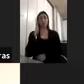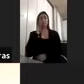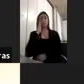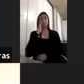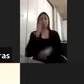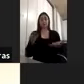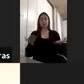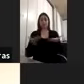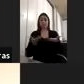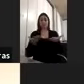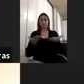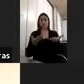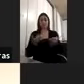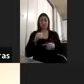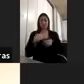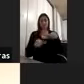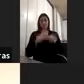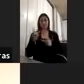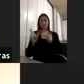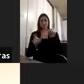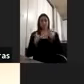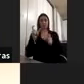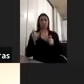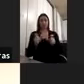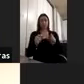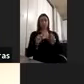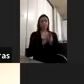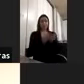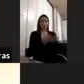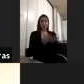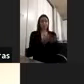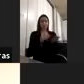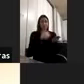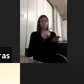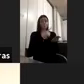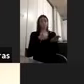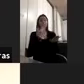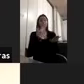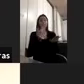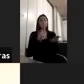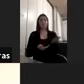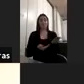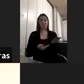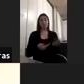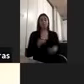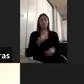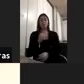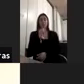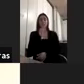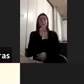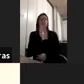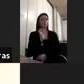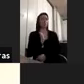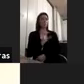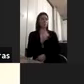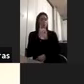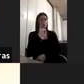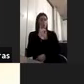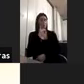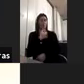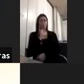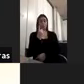de demitidos, tivemos inúmeros trabalhadores lesionados, inúmeros. Vou citar um caso para você aqui. Nós temos uma trabalhadora